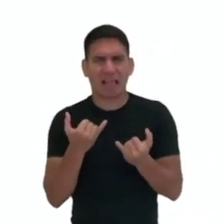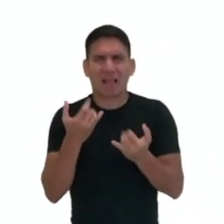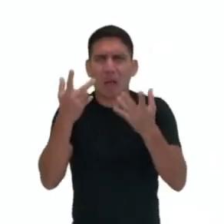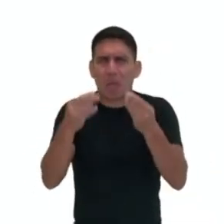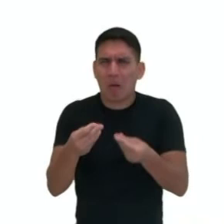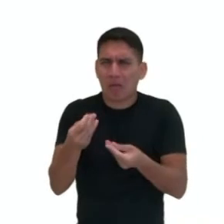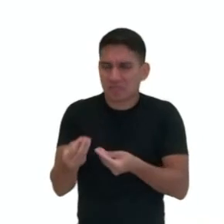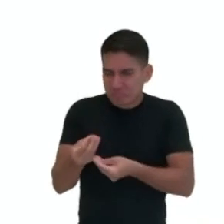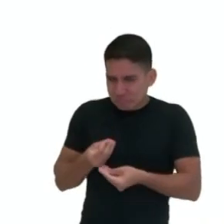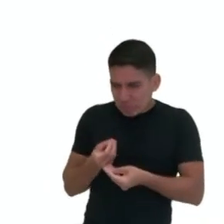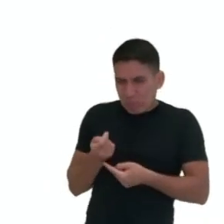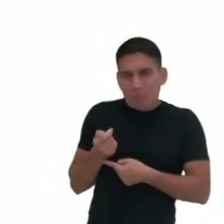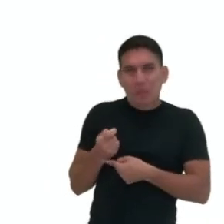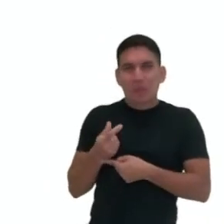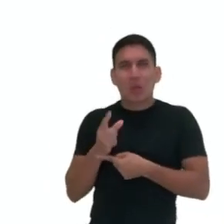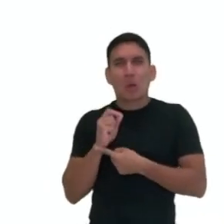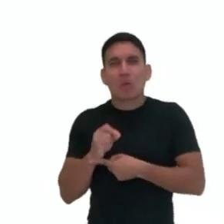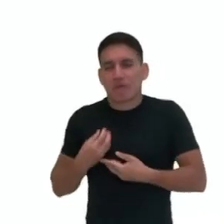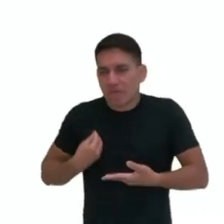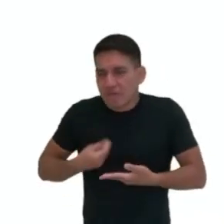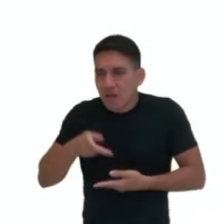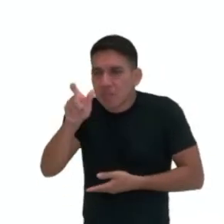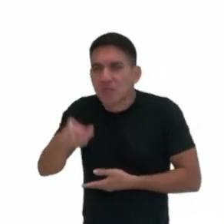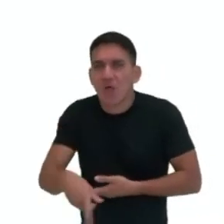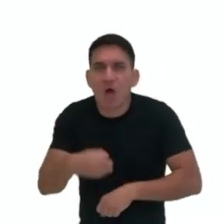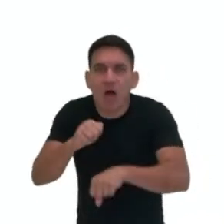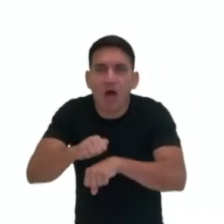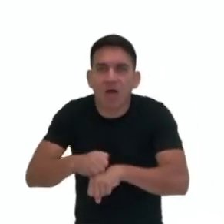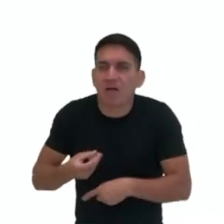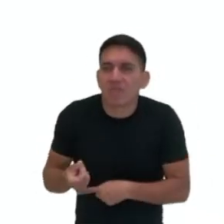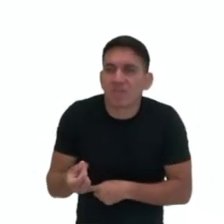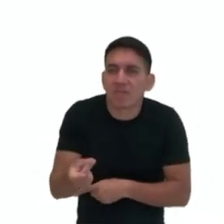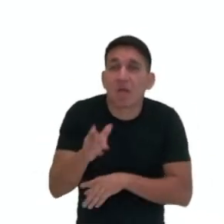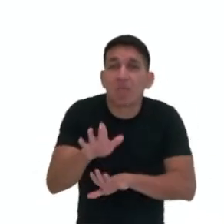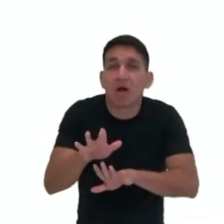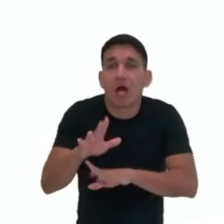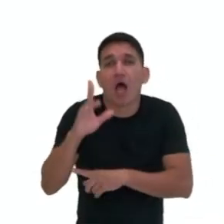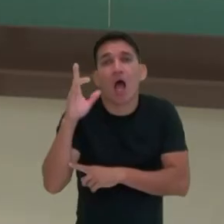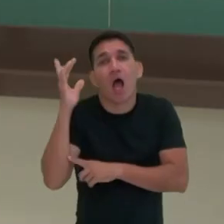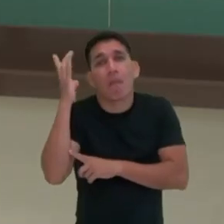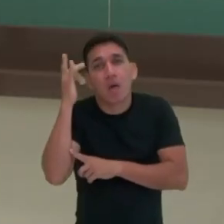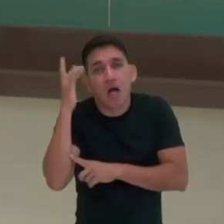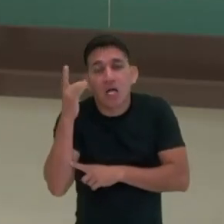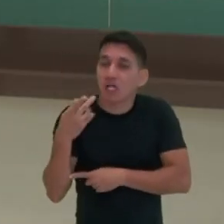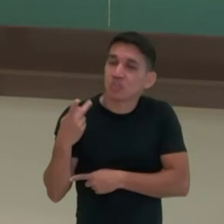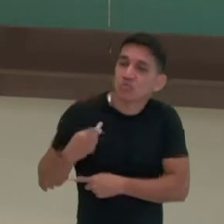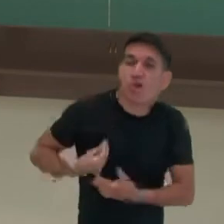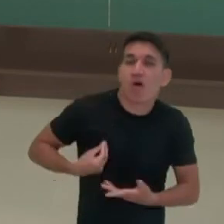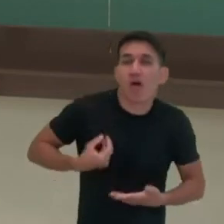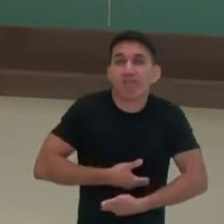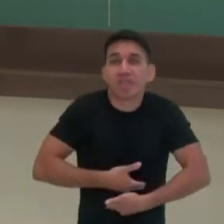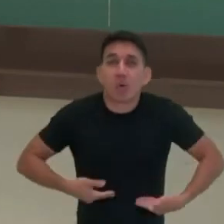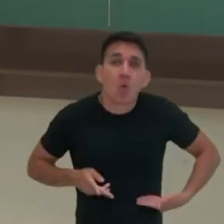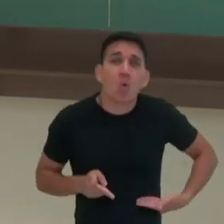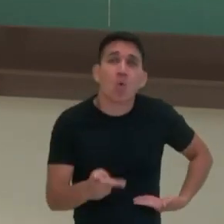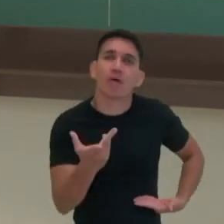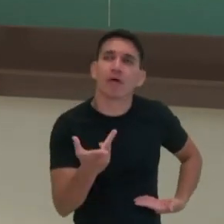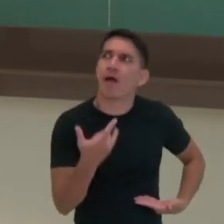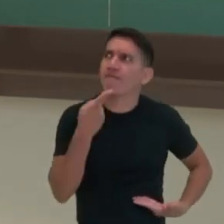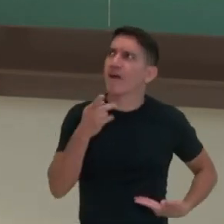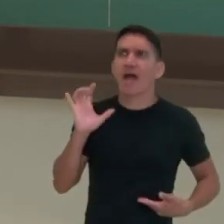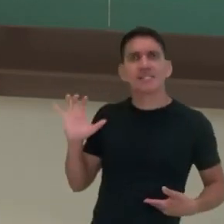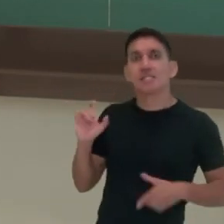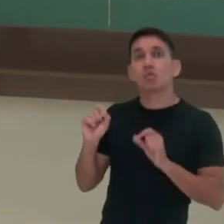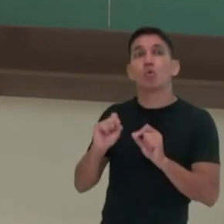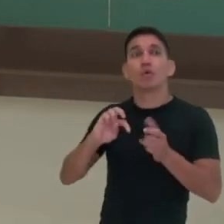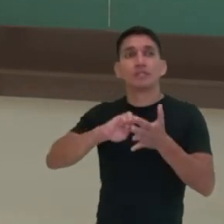que mantém hoje um mendigo vivo, porém prolonga amanhã a sua fome. Quando ele afirma isso, ele está dizendo então que